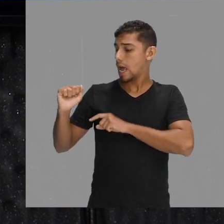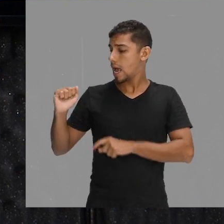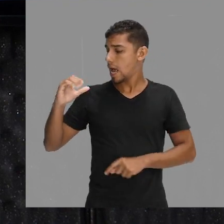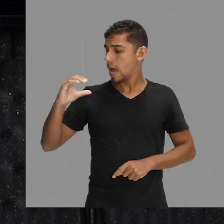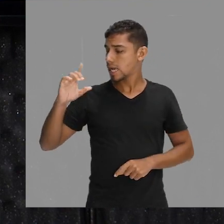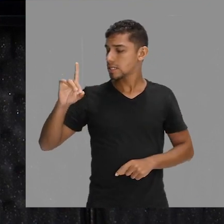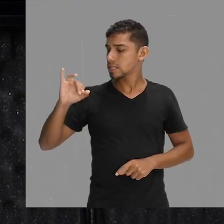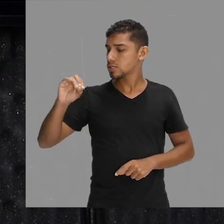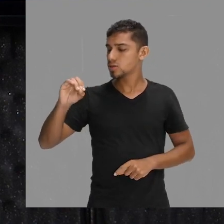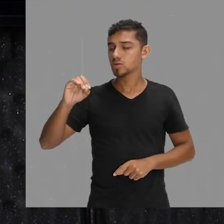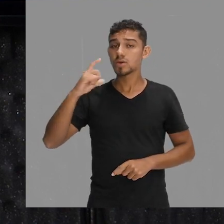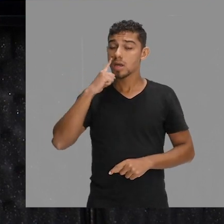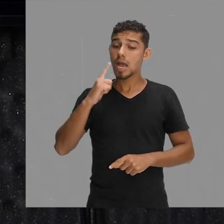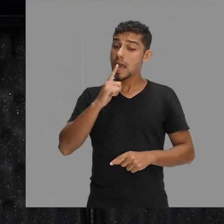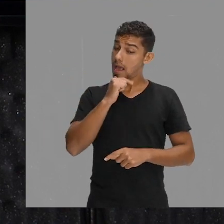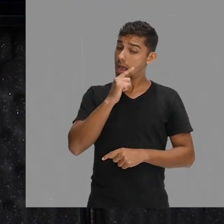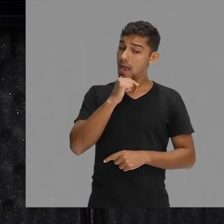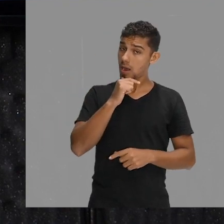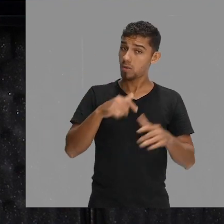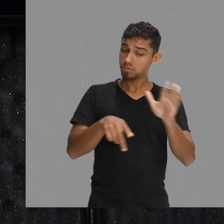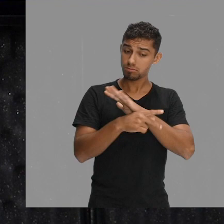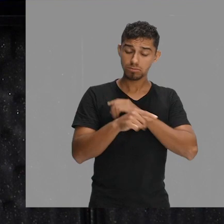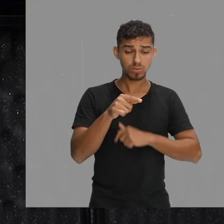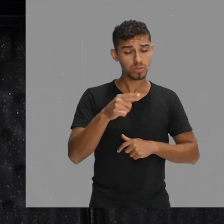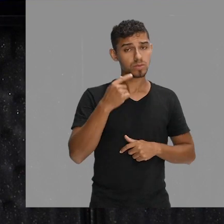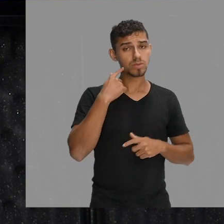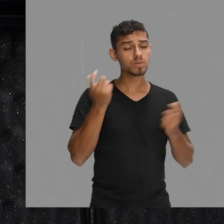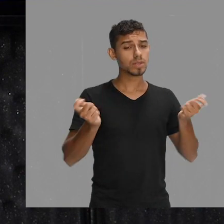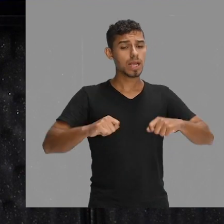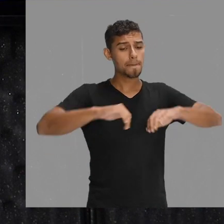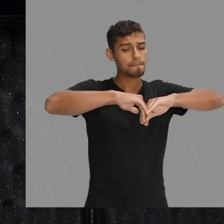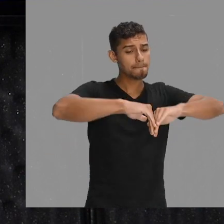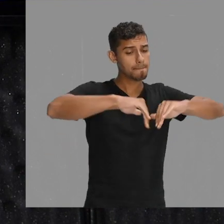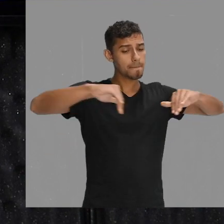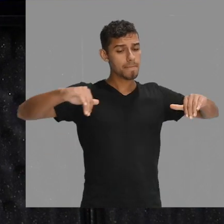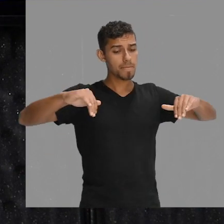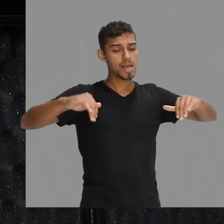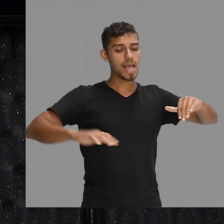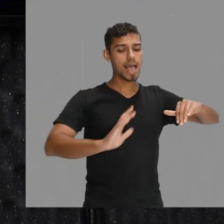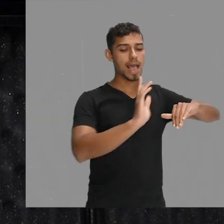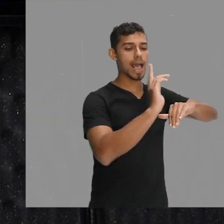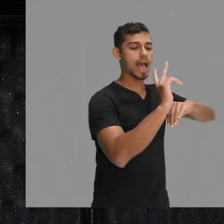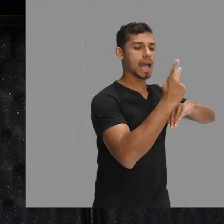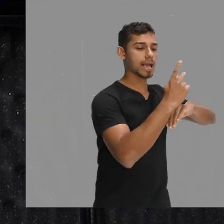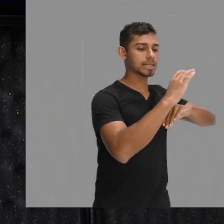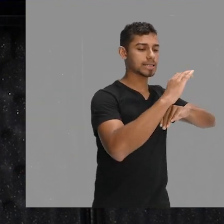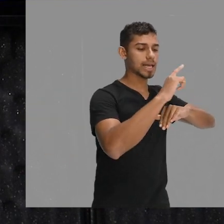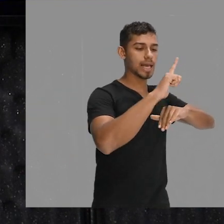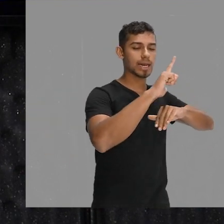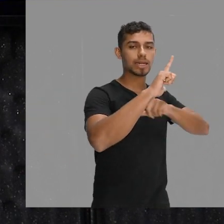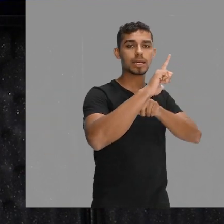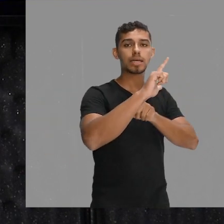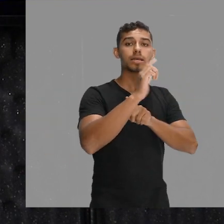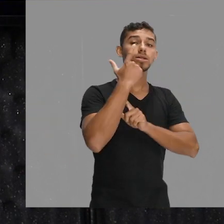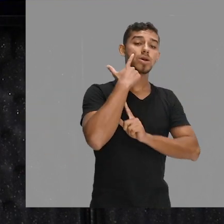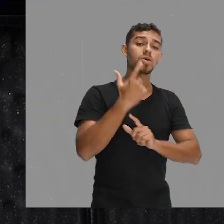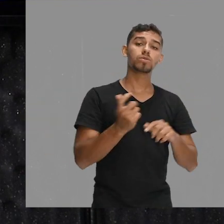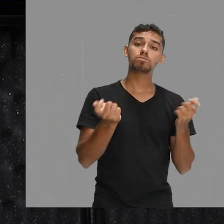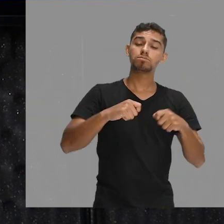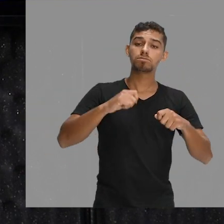covalentes, mas a água promove a separação, por exemplo, HCl. A água promove